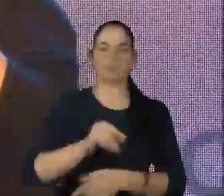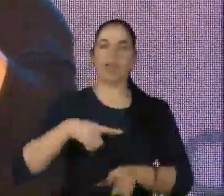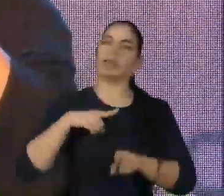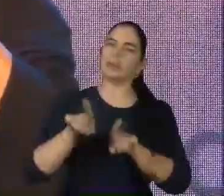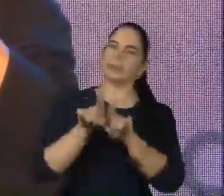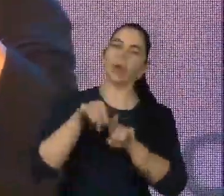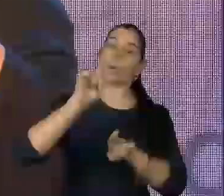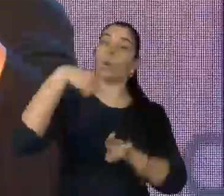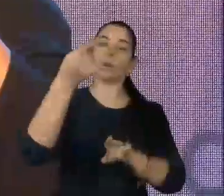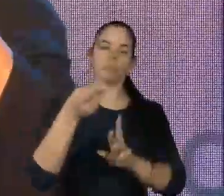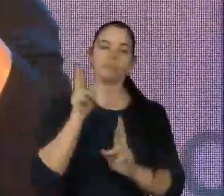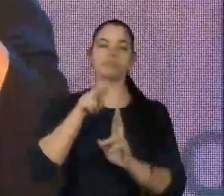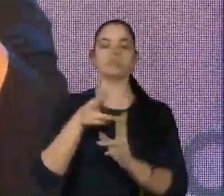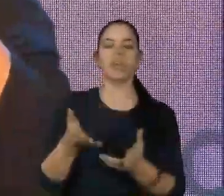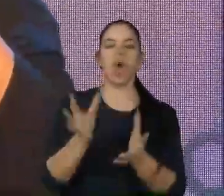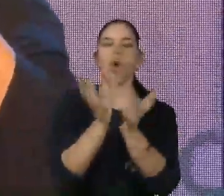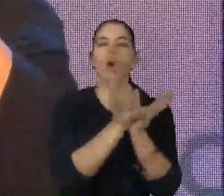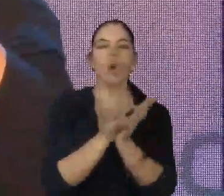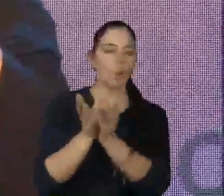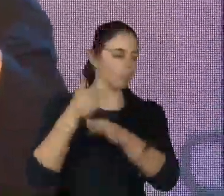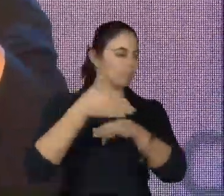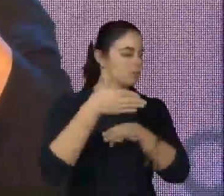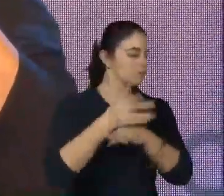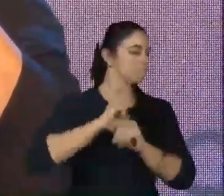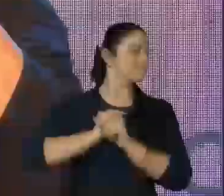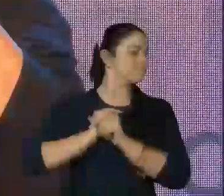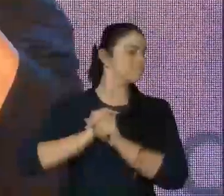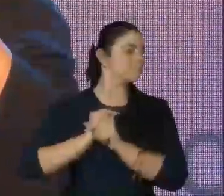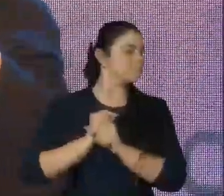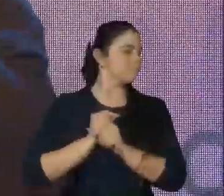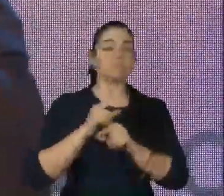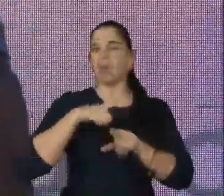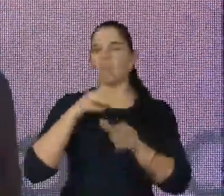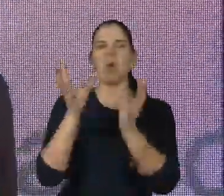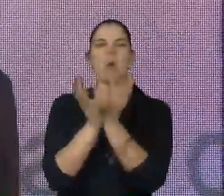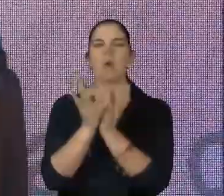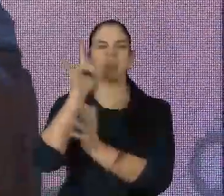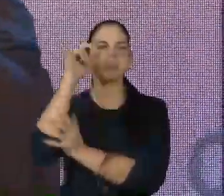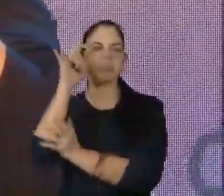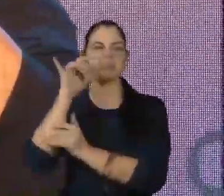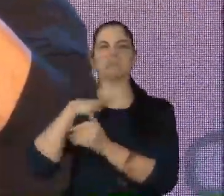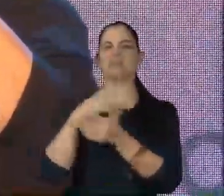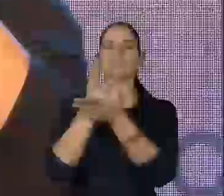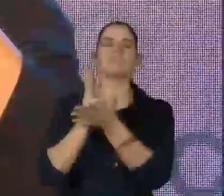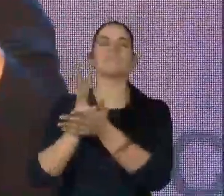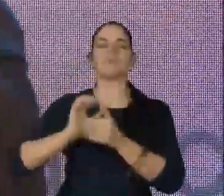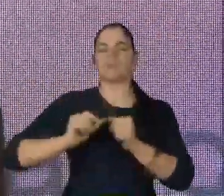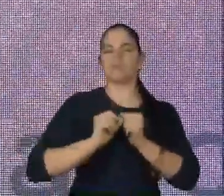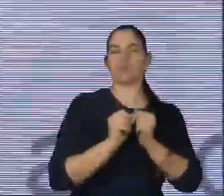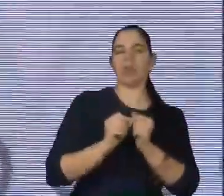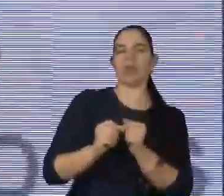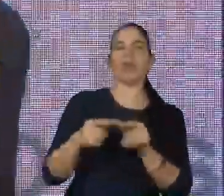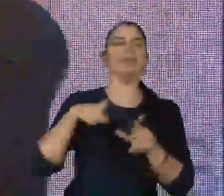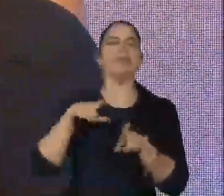por exemplo, de grupos, participar de grupos de Instagram, de Facebook, de WhatsApp, que os